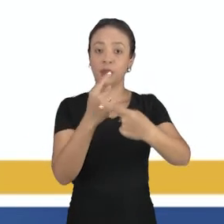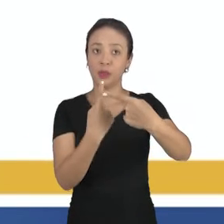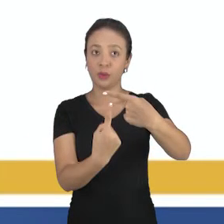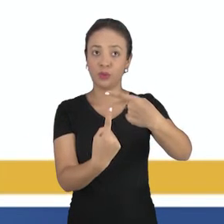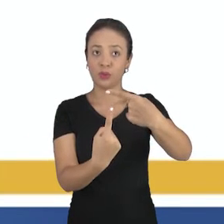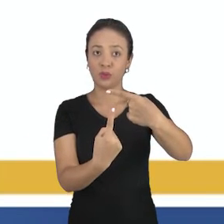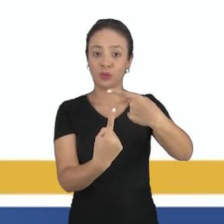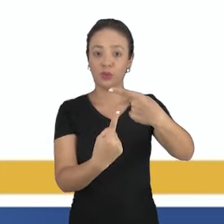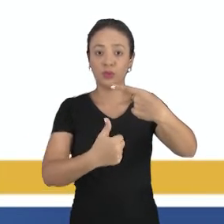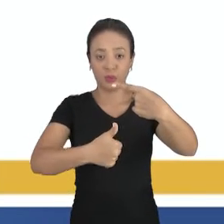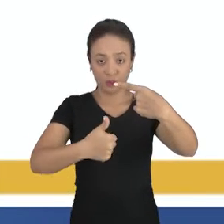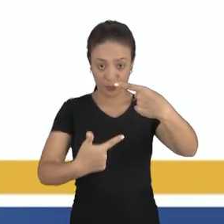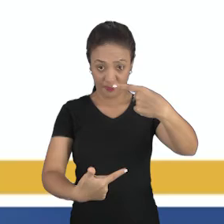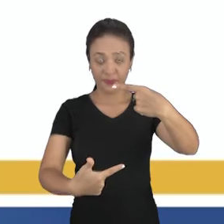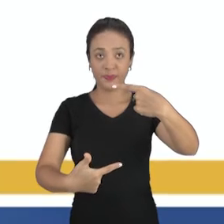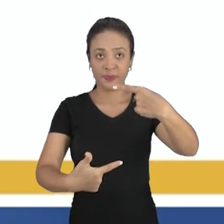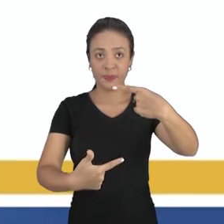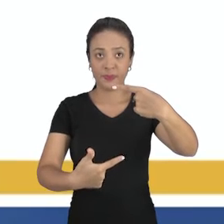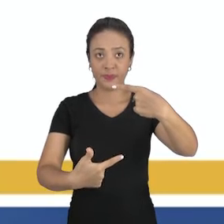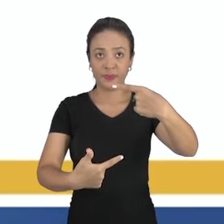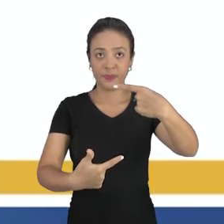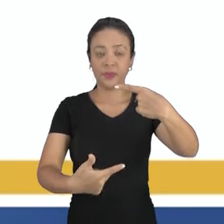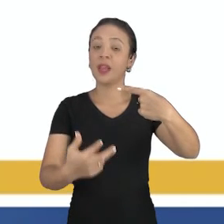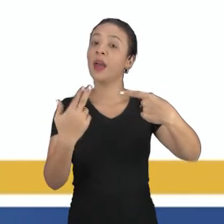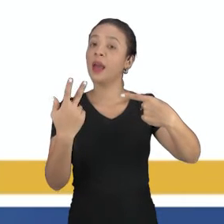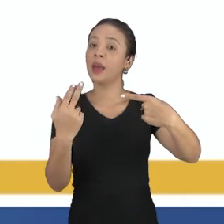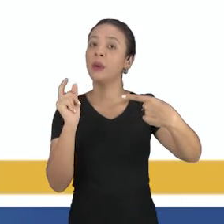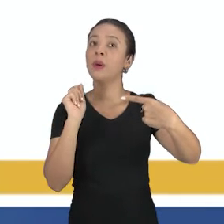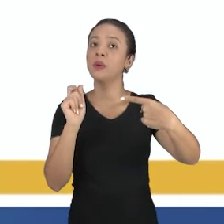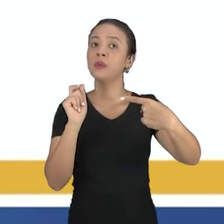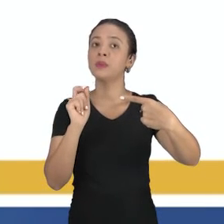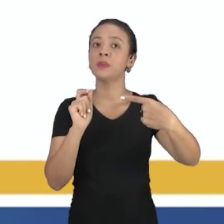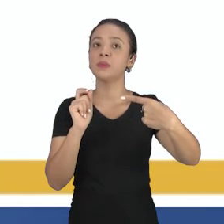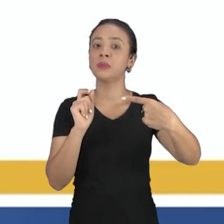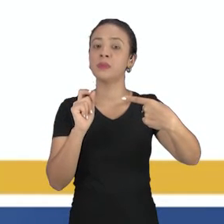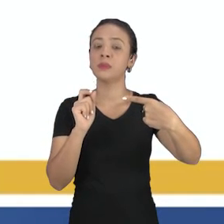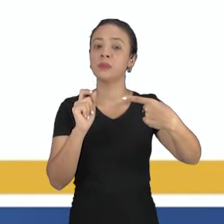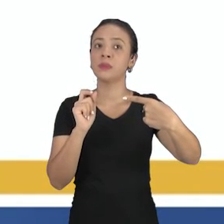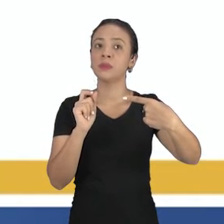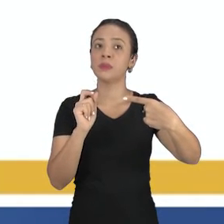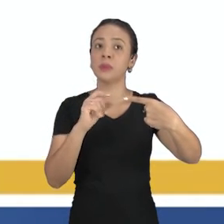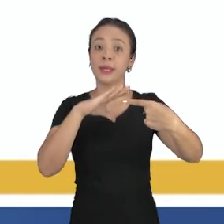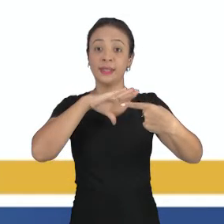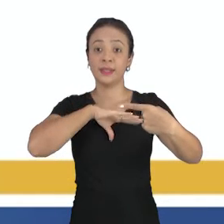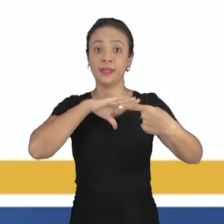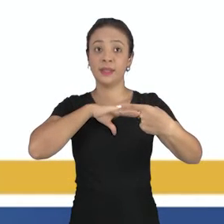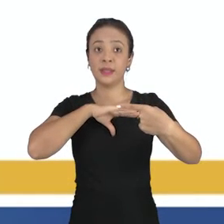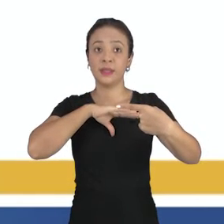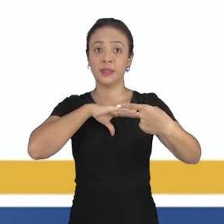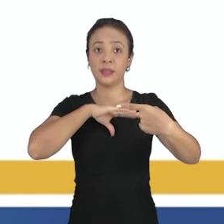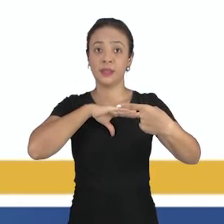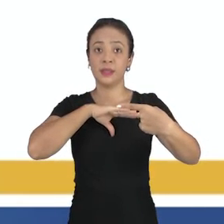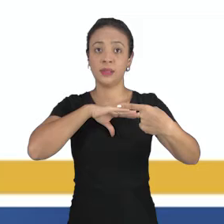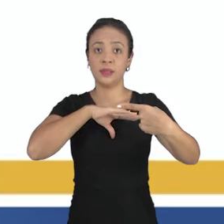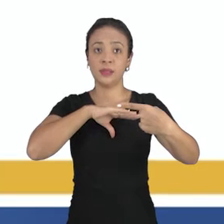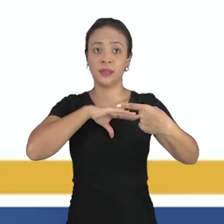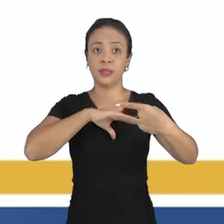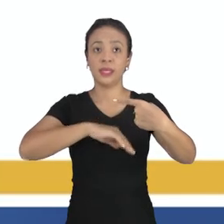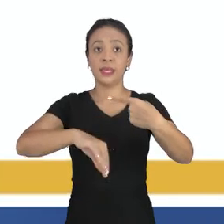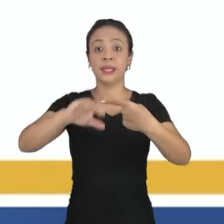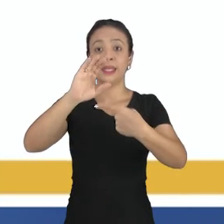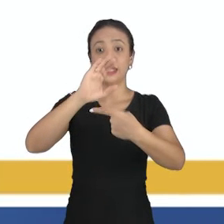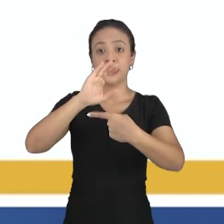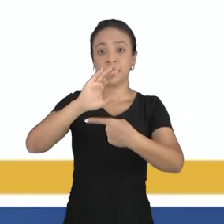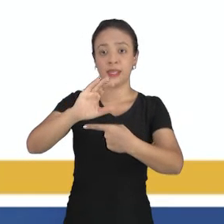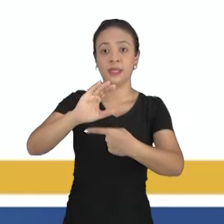um sobre 10 sobre 12 igual a cidade Cê que eu